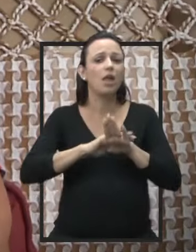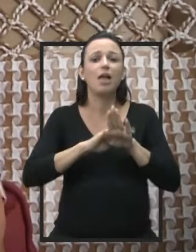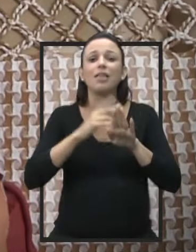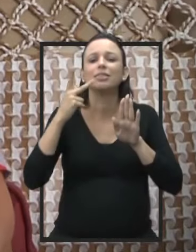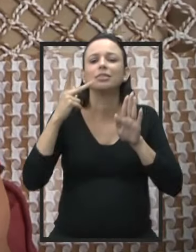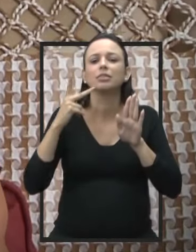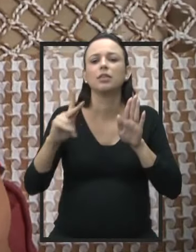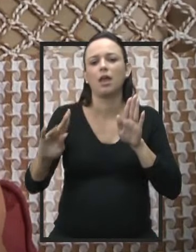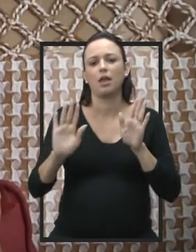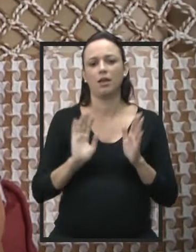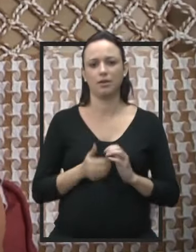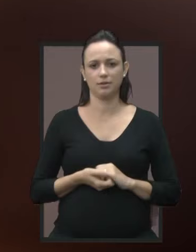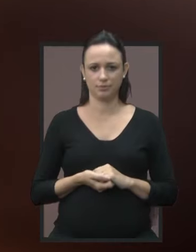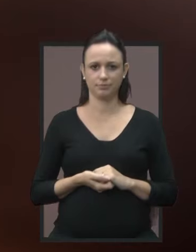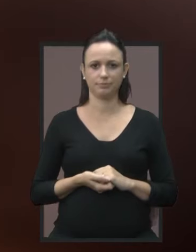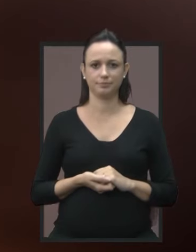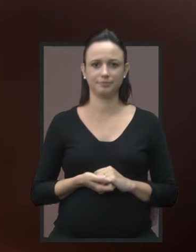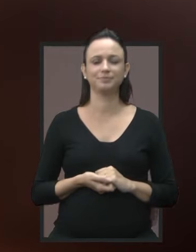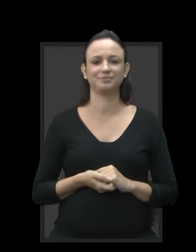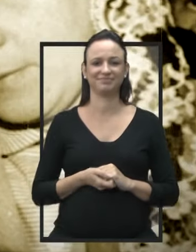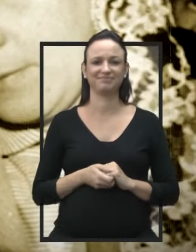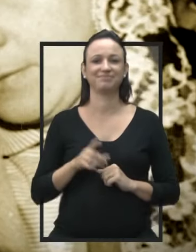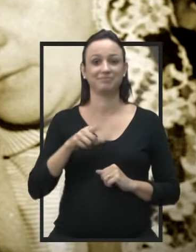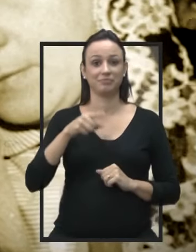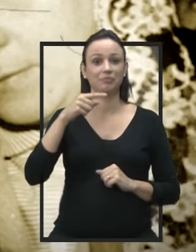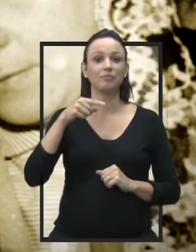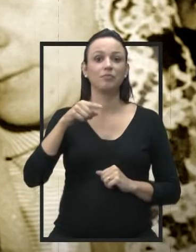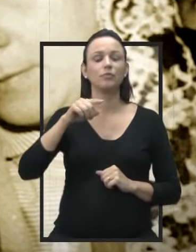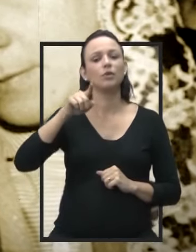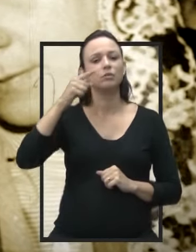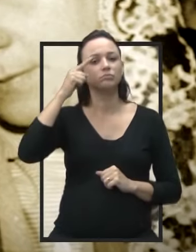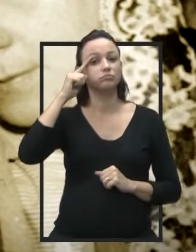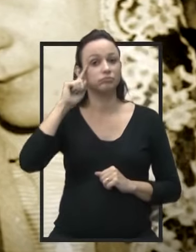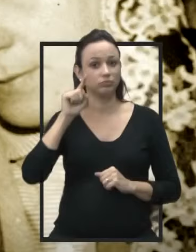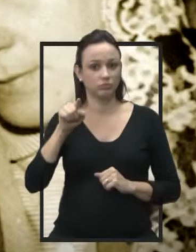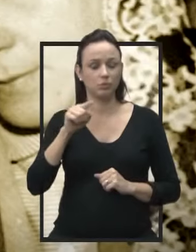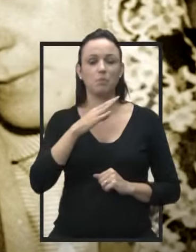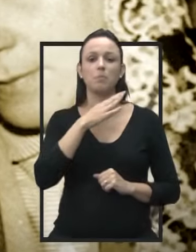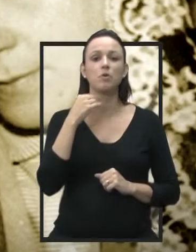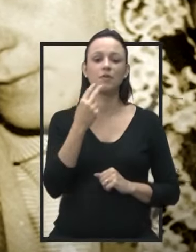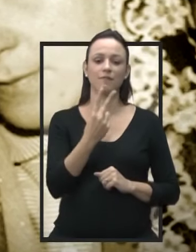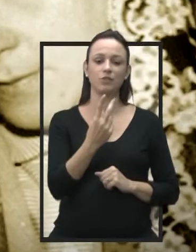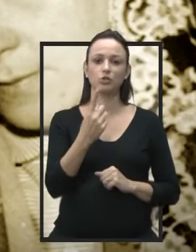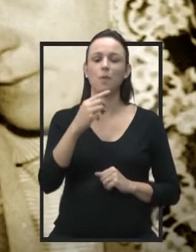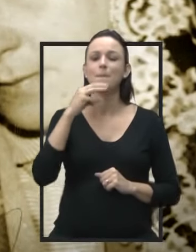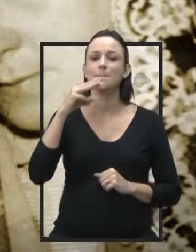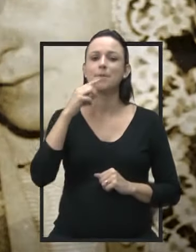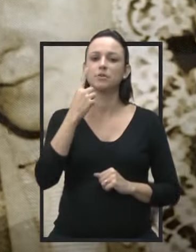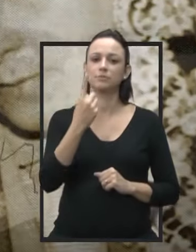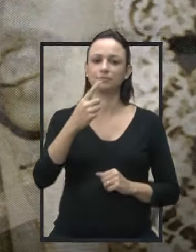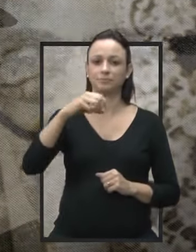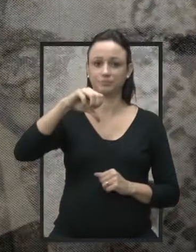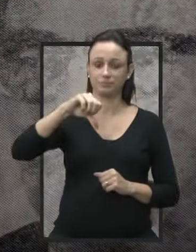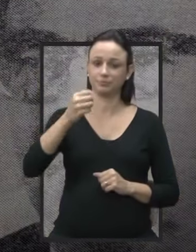que era do papai, que era nossa também. José Magalhães de Almeida Prado morreu em 21 de março